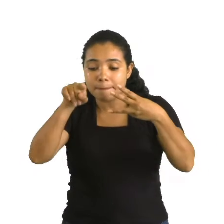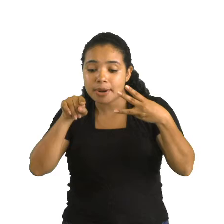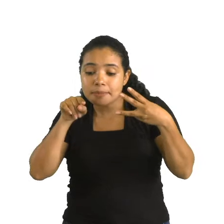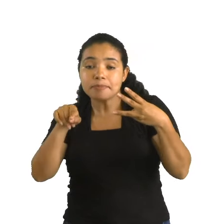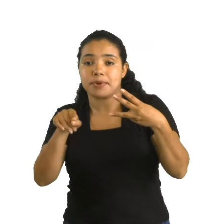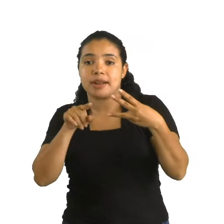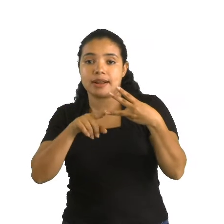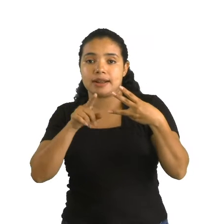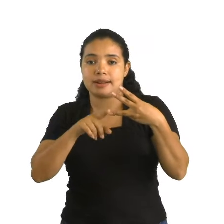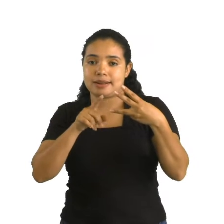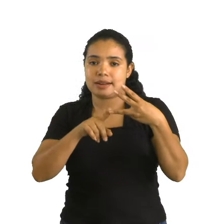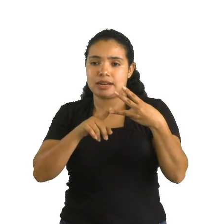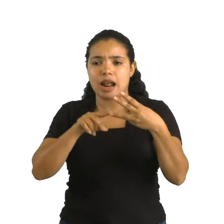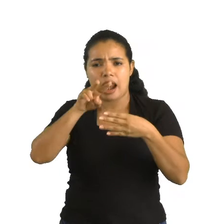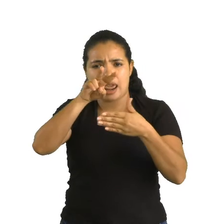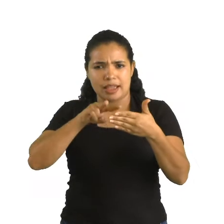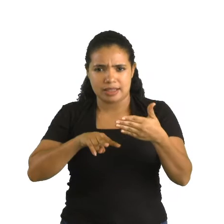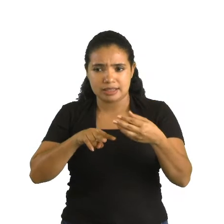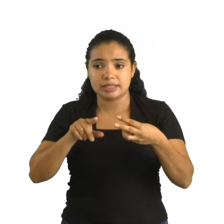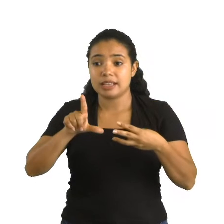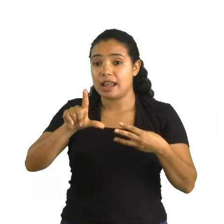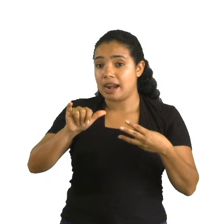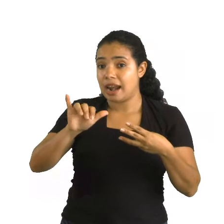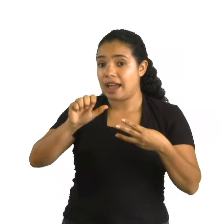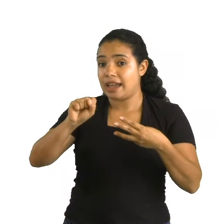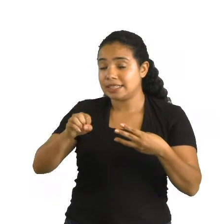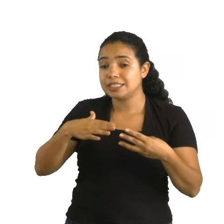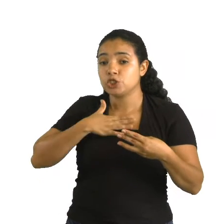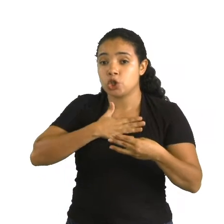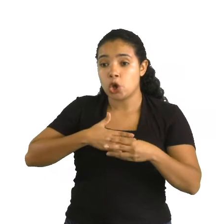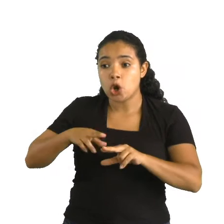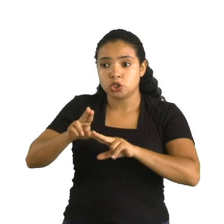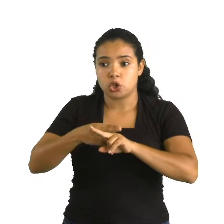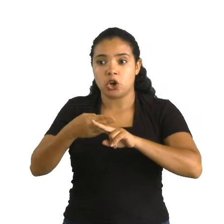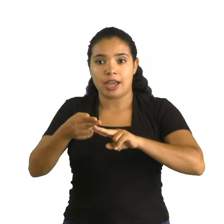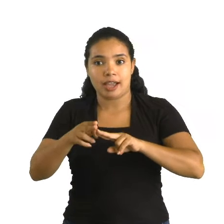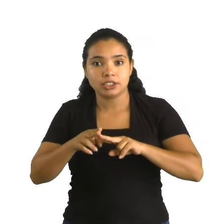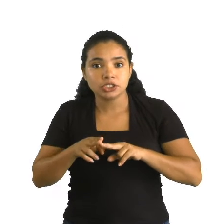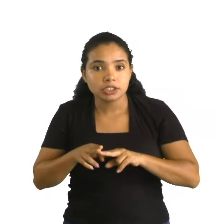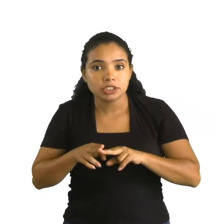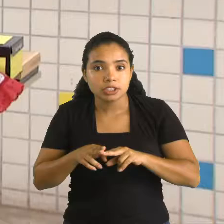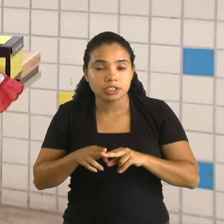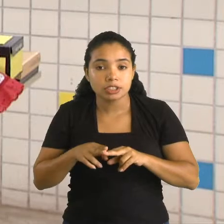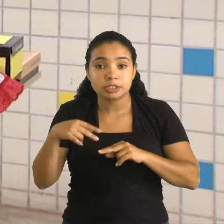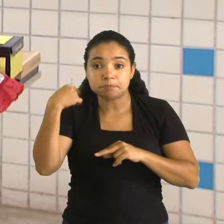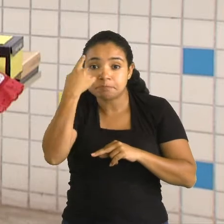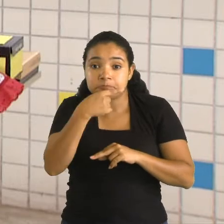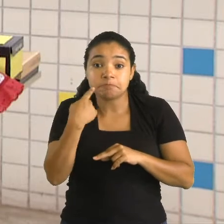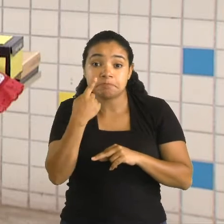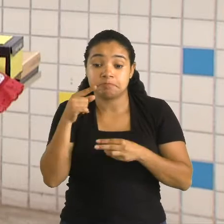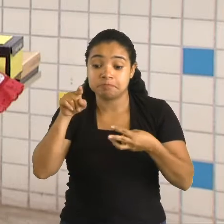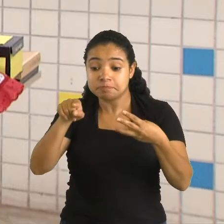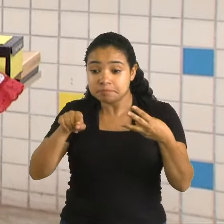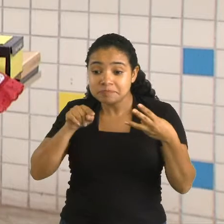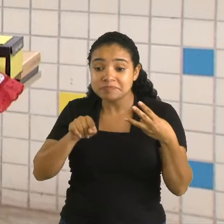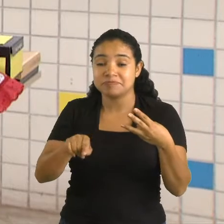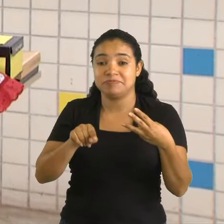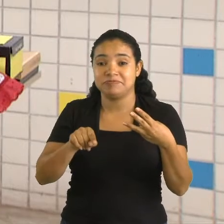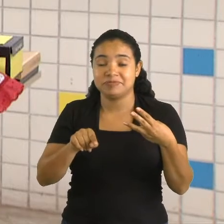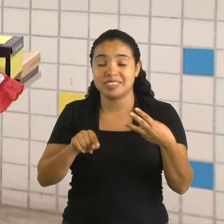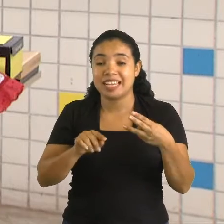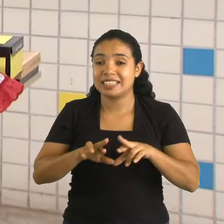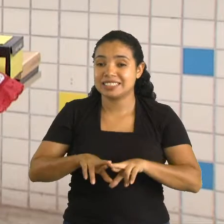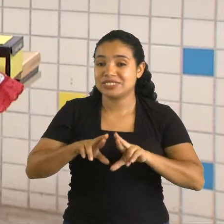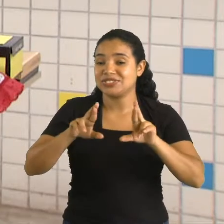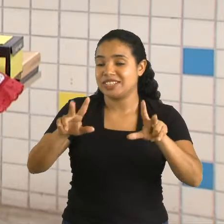exclamação. Leia comigo. A Laís gosta de chocolate? Foi uma admiração. A entonação foi